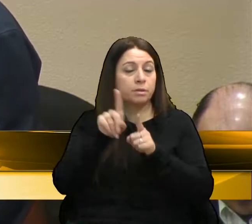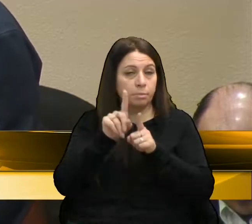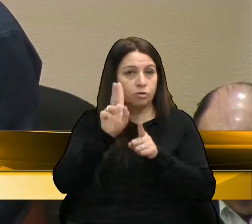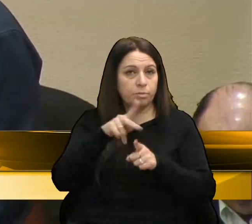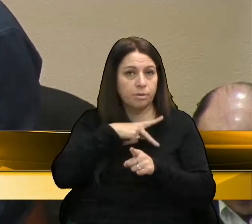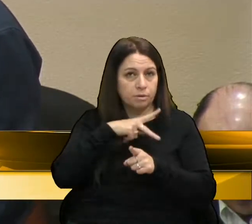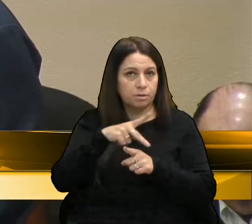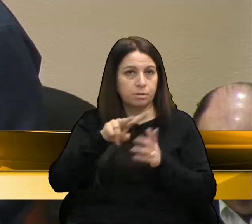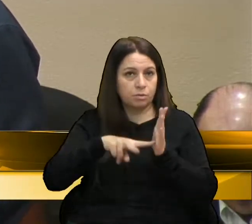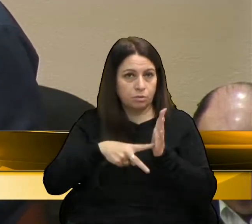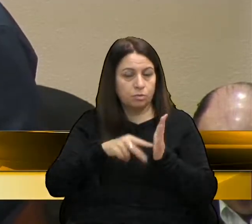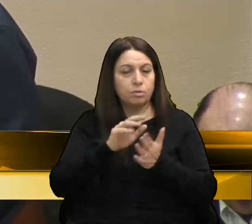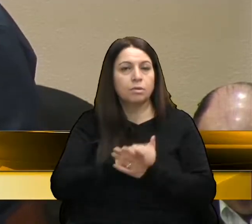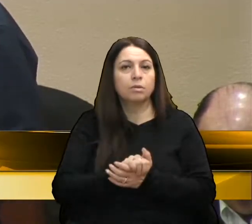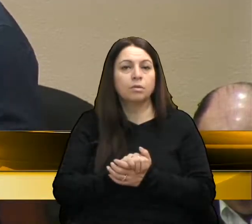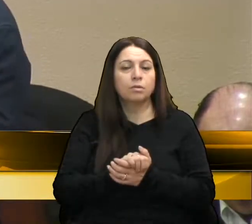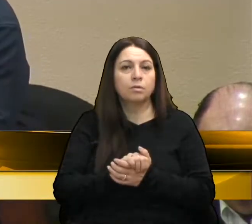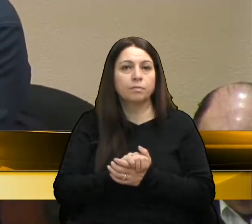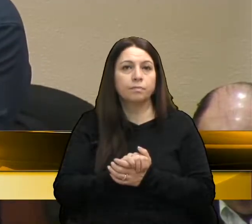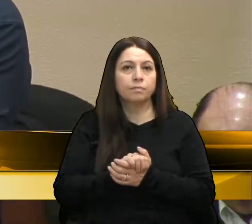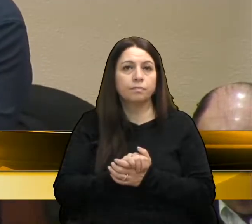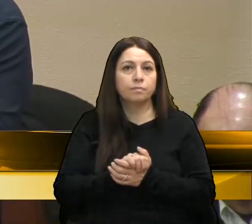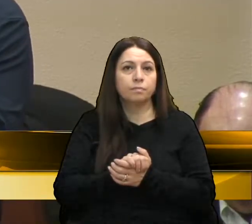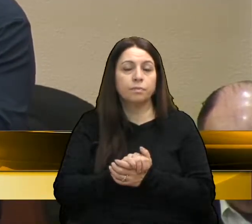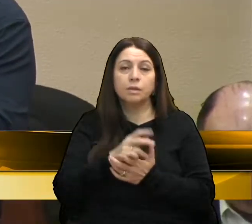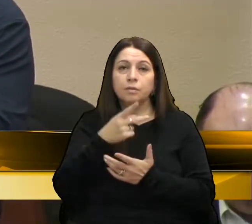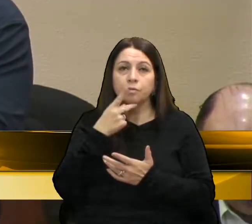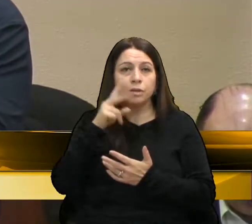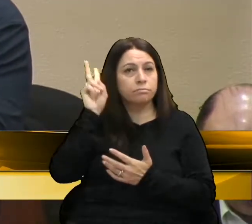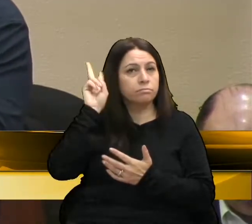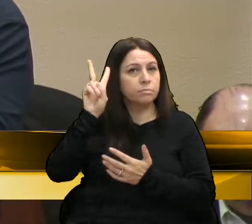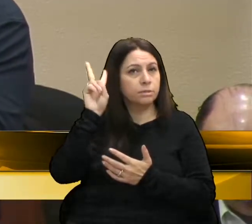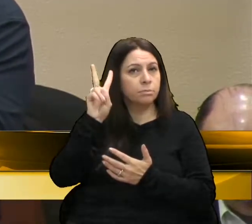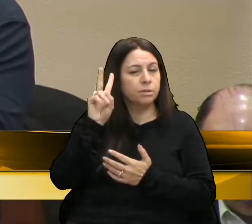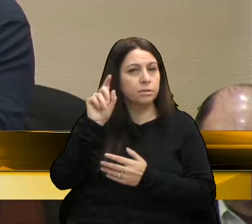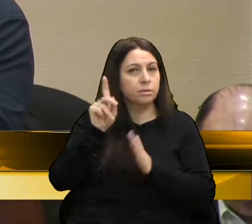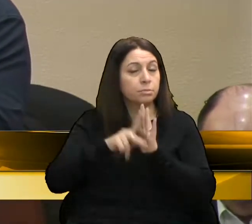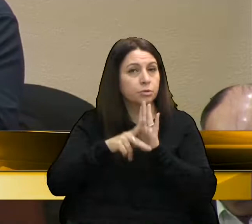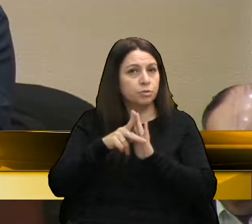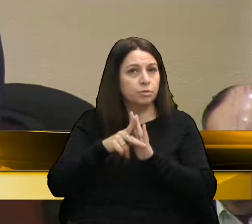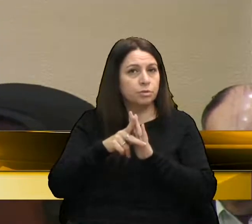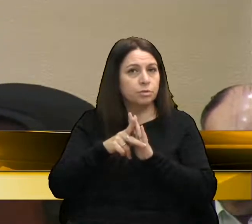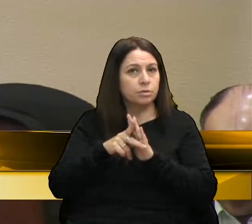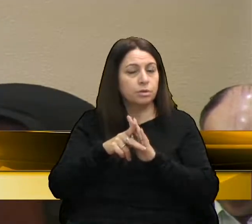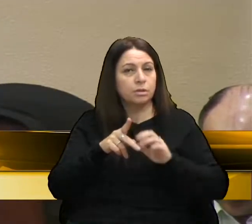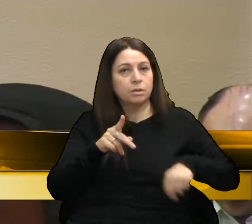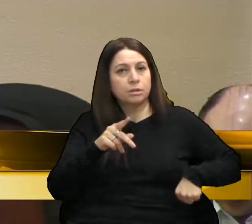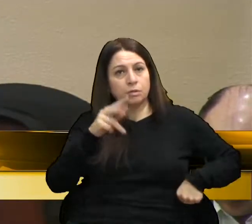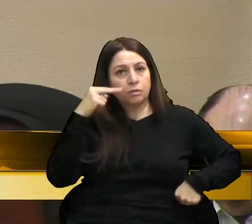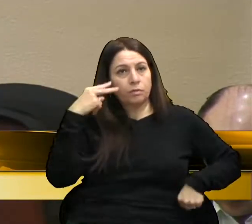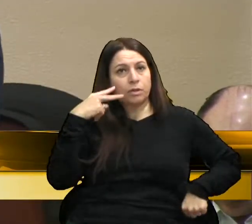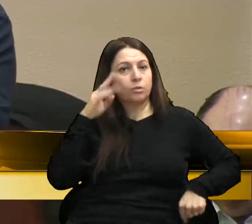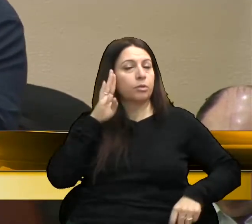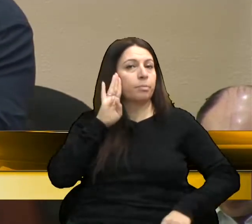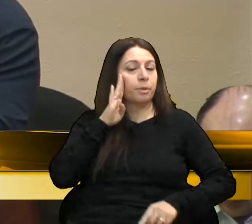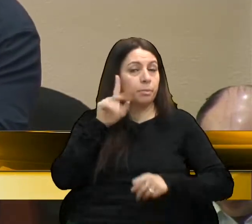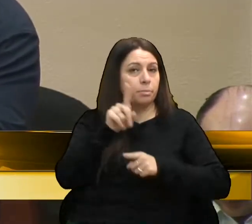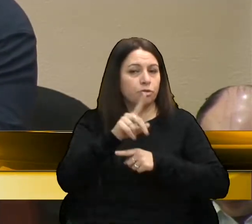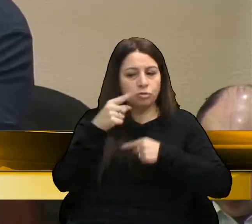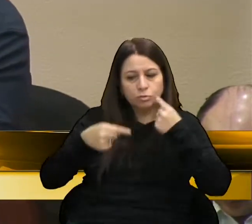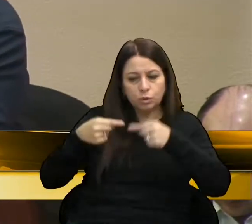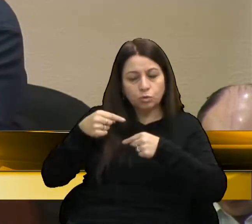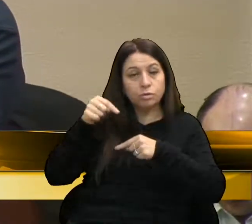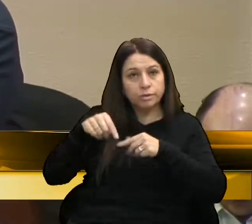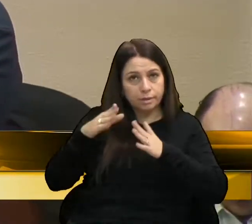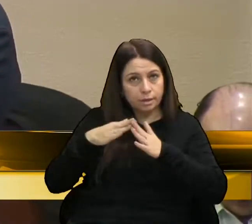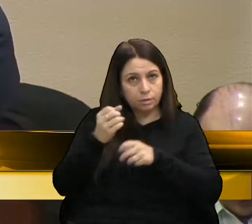veto, o projeto retornará para a promulgação do prefeito Guerra. Se ele não o fizer em 48 horas, caberá ao